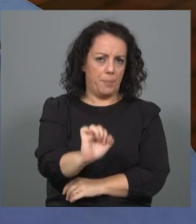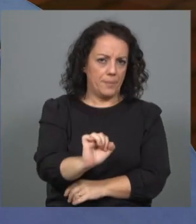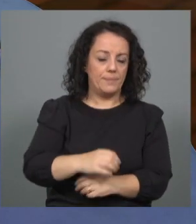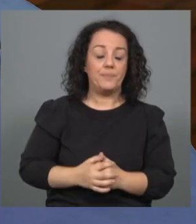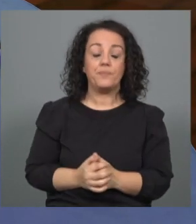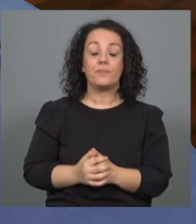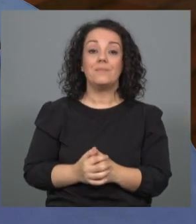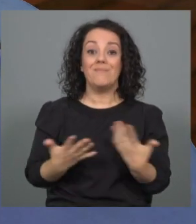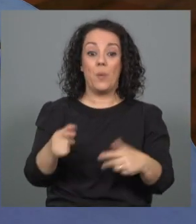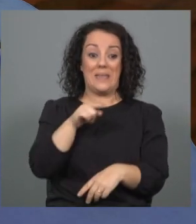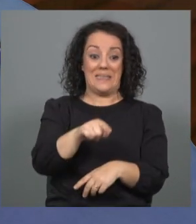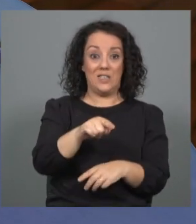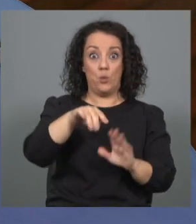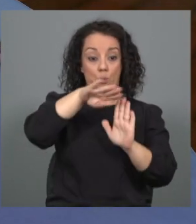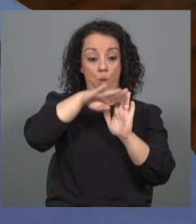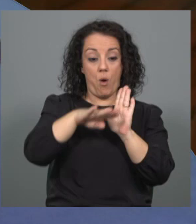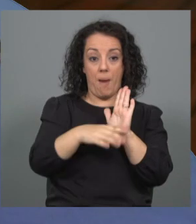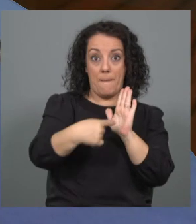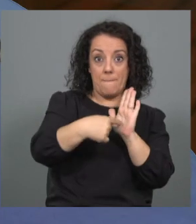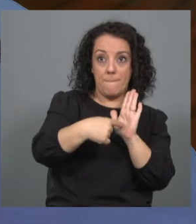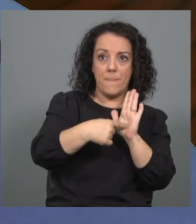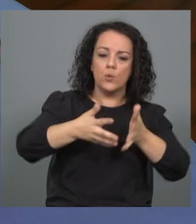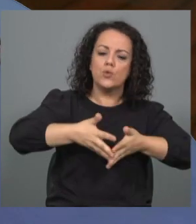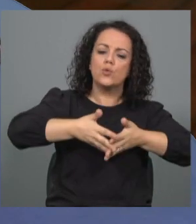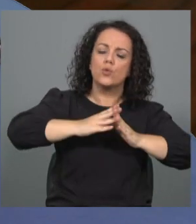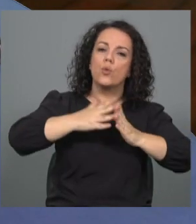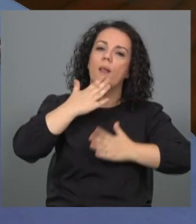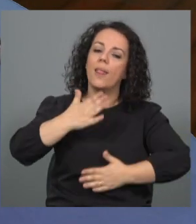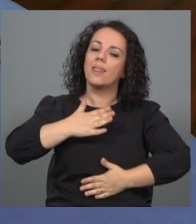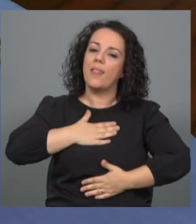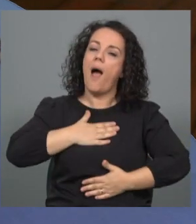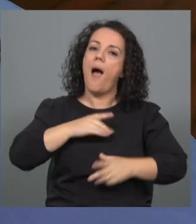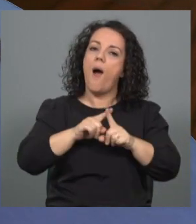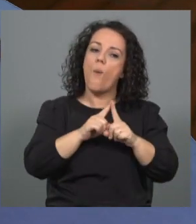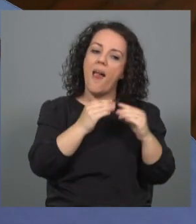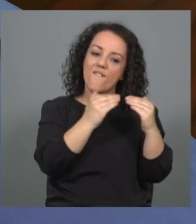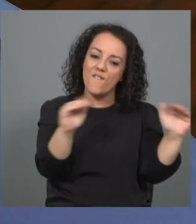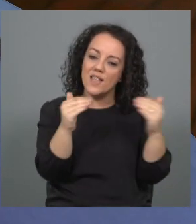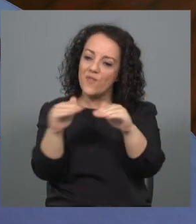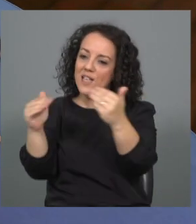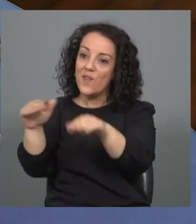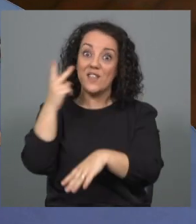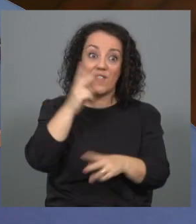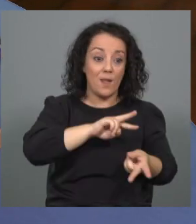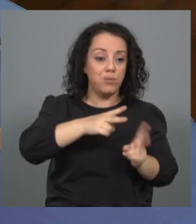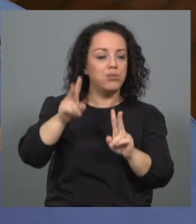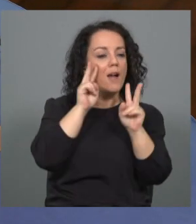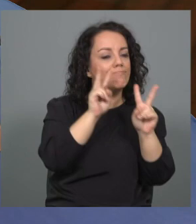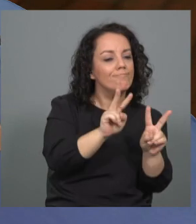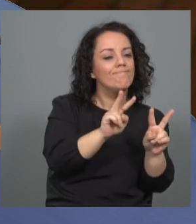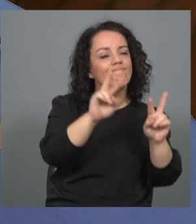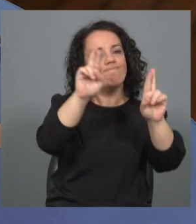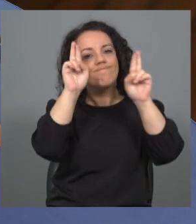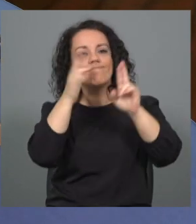a própria estrutura do programa leva-nos, sem dúvida, a olhar cada uma destas fases com grande esperança e com grande alegria. E como um